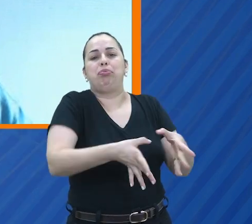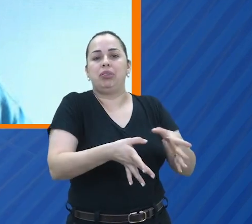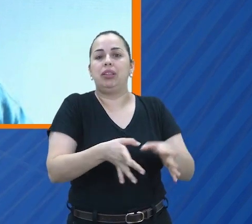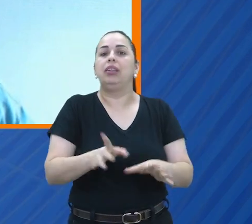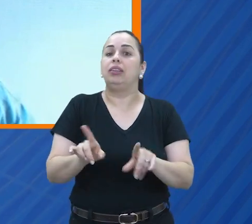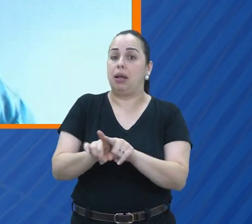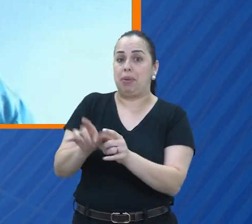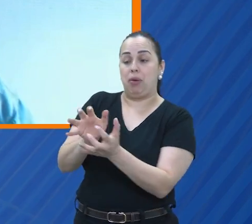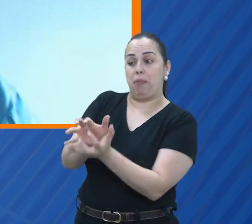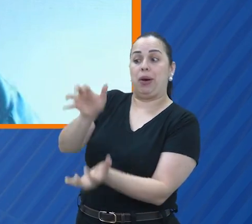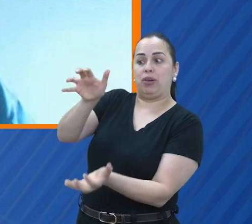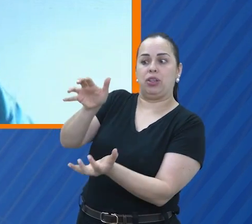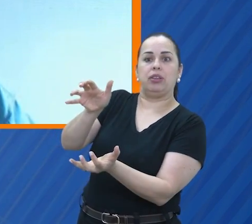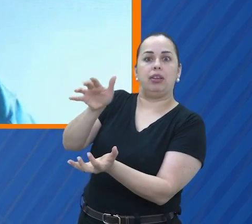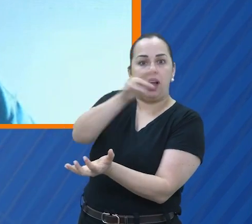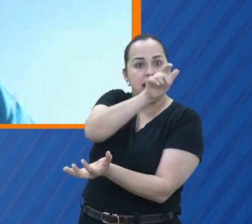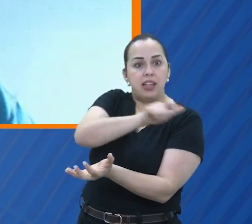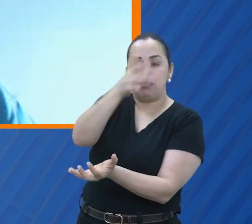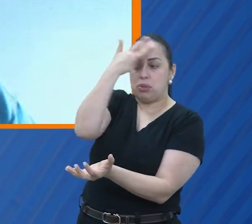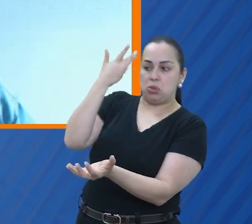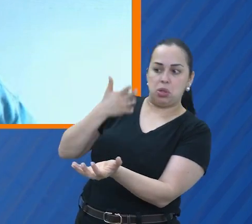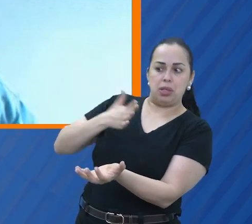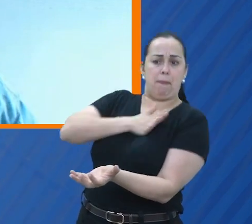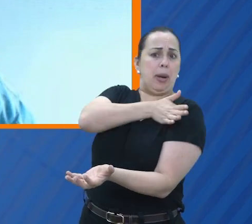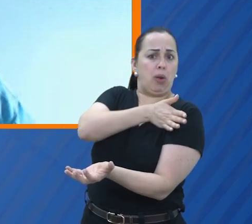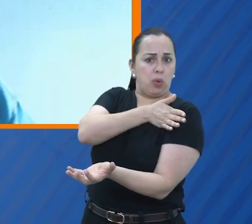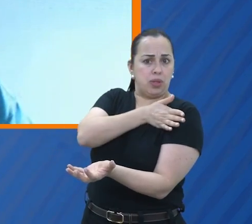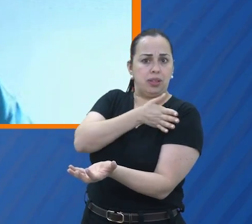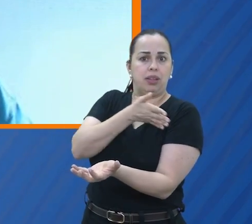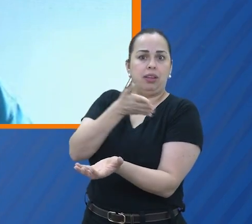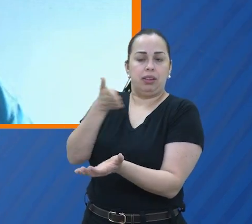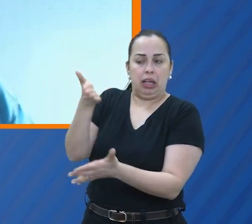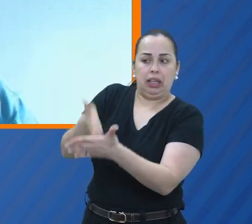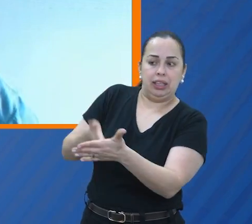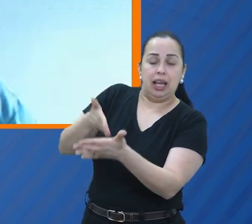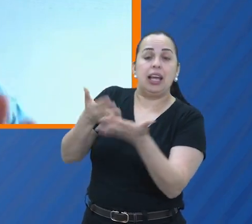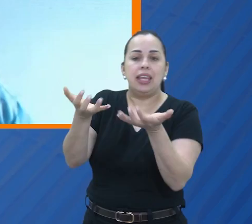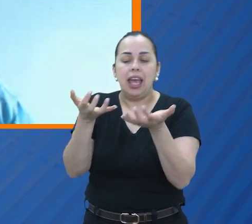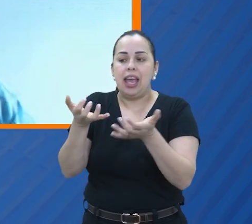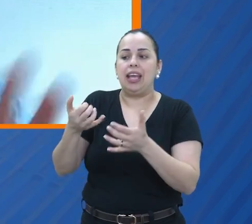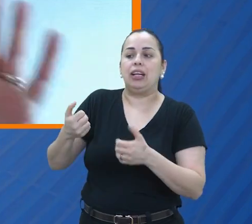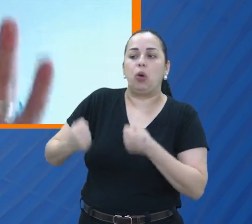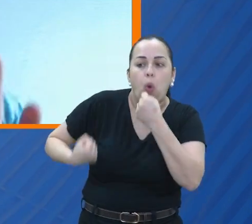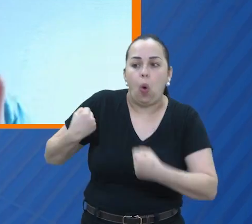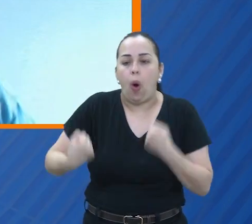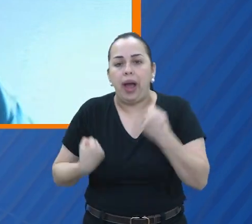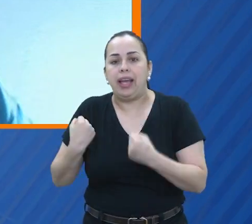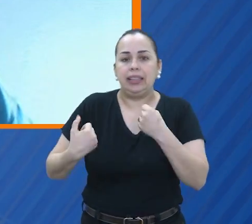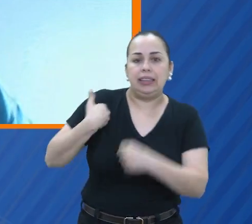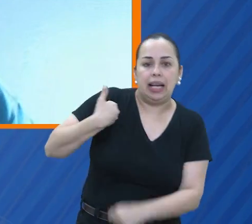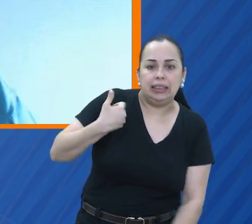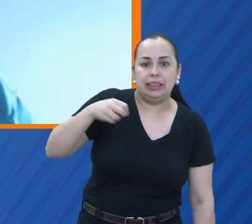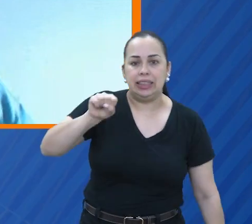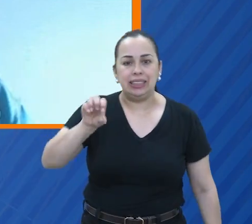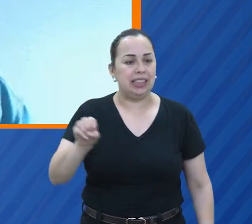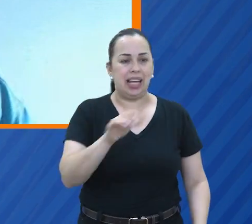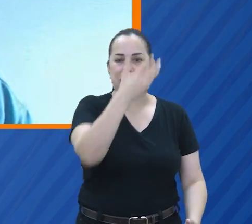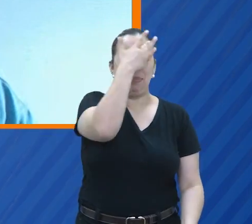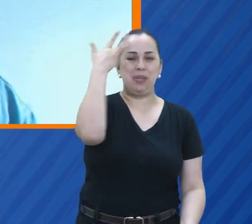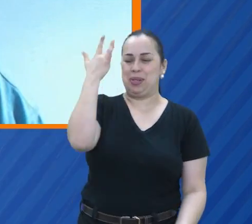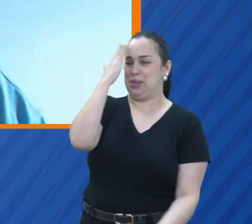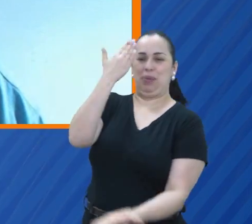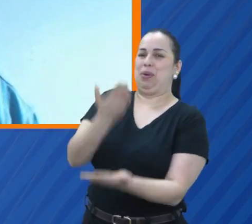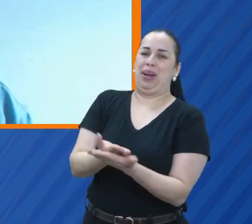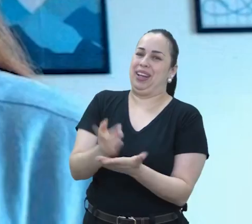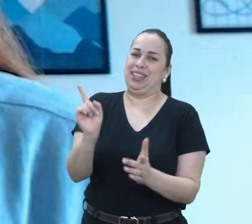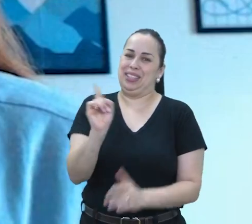ser descartada, né? Então o idoso ele sofre muito preconceito até em questões de limitações. Você quer ser um maratonista aos 80 anos, ninguém vai confiar muito